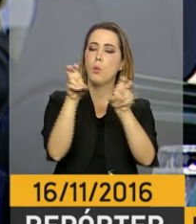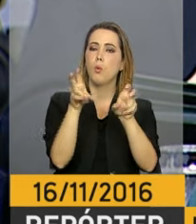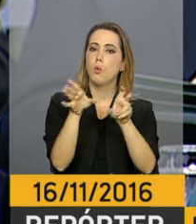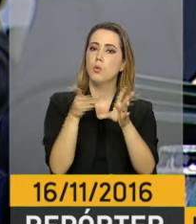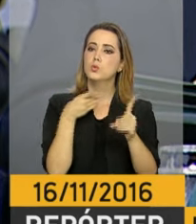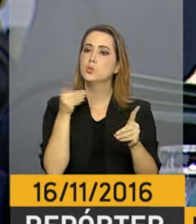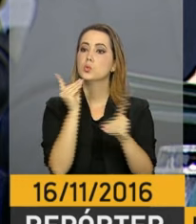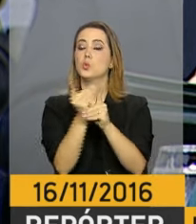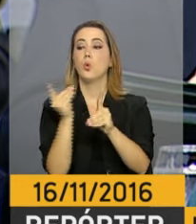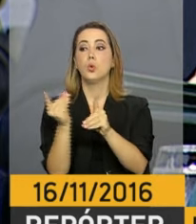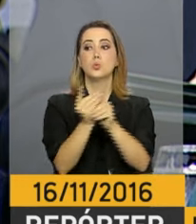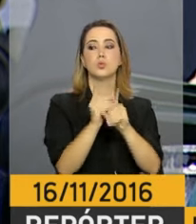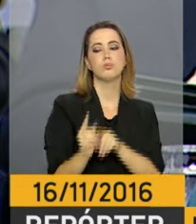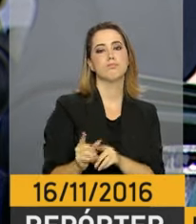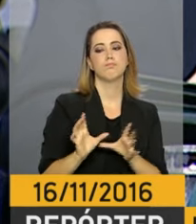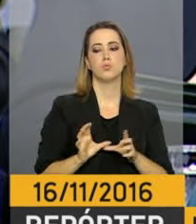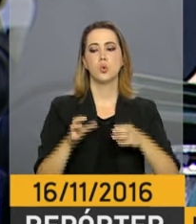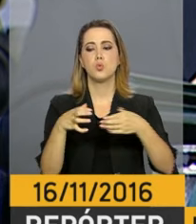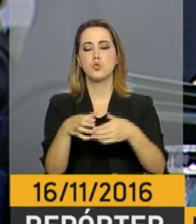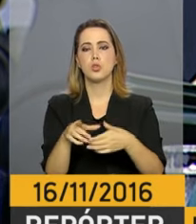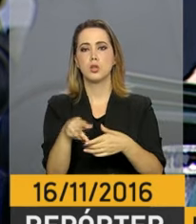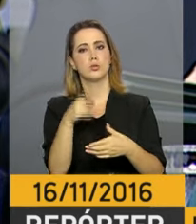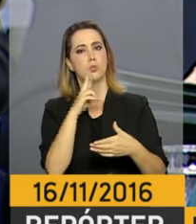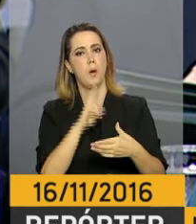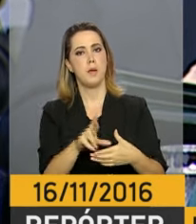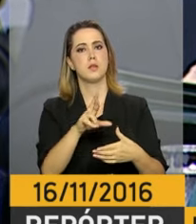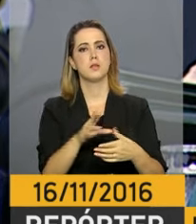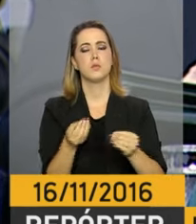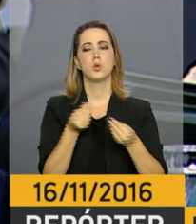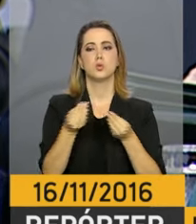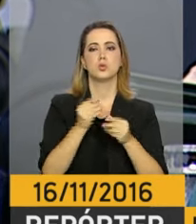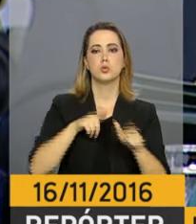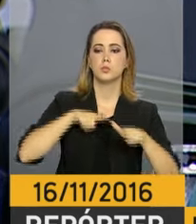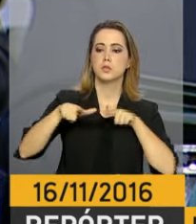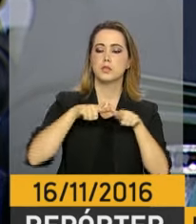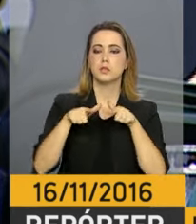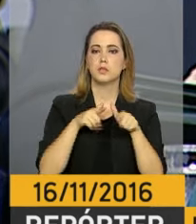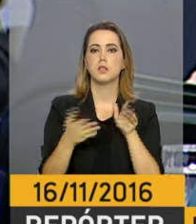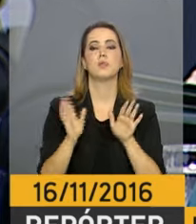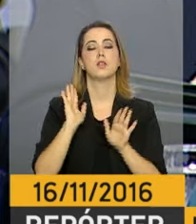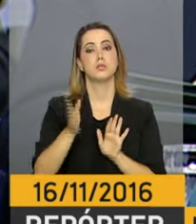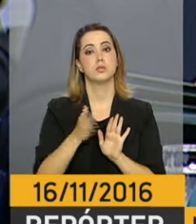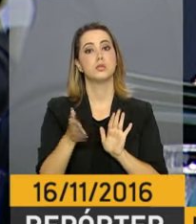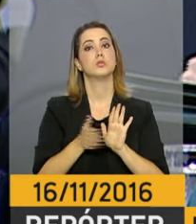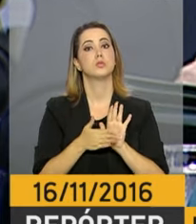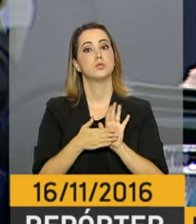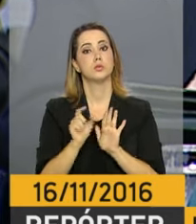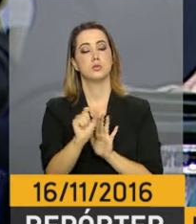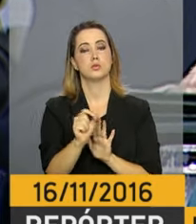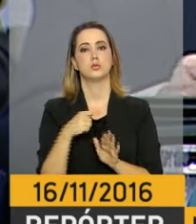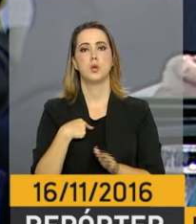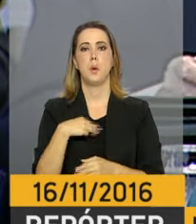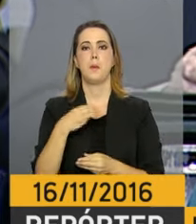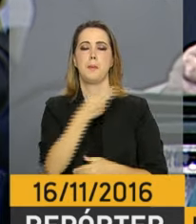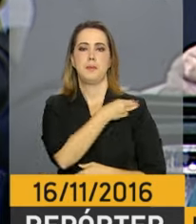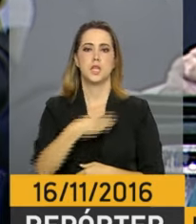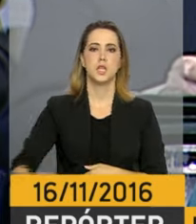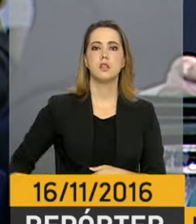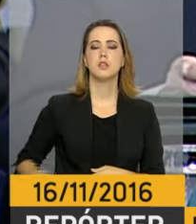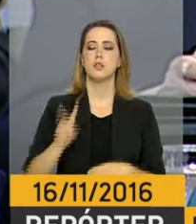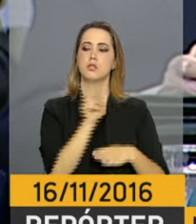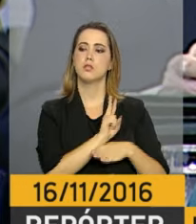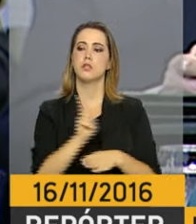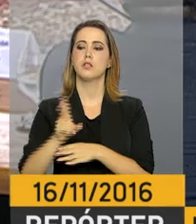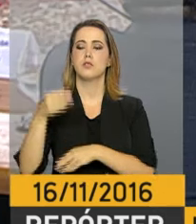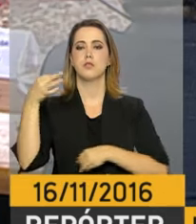encontrando em conjunto meios e modos de fazer operações até proponho viu ministros da defesa